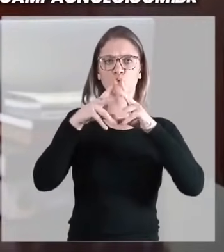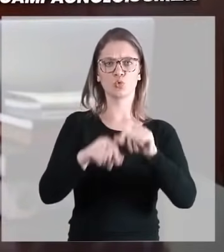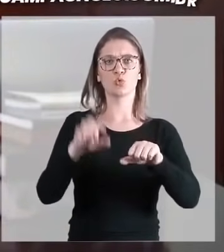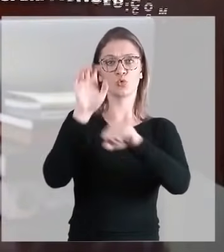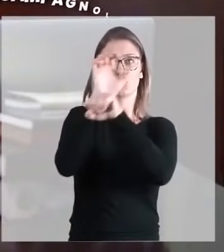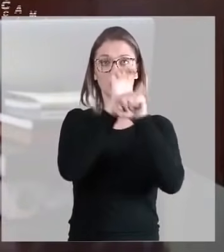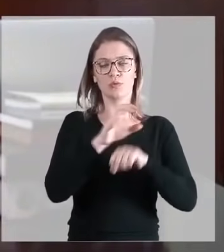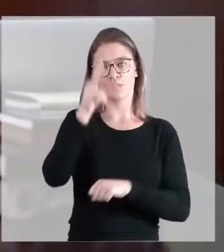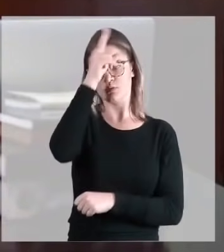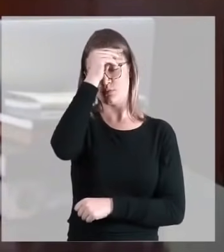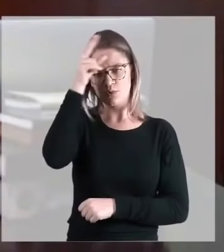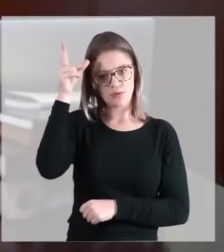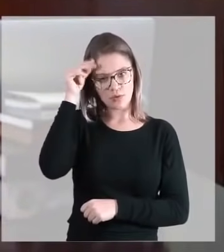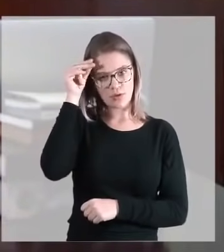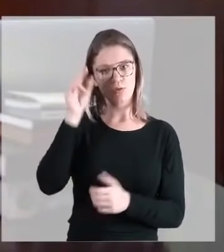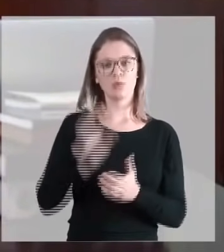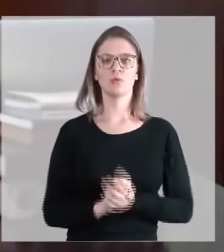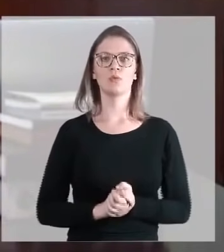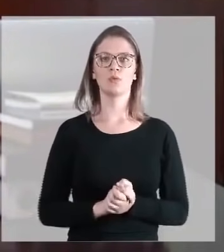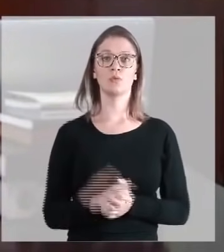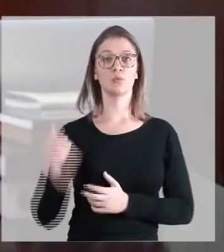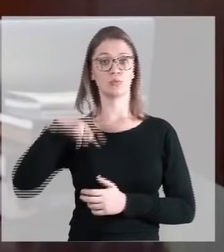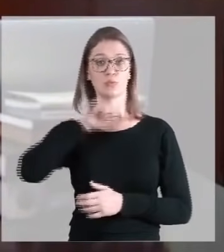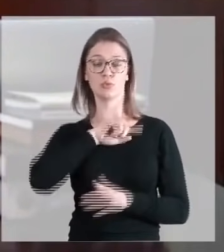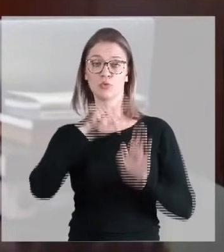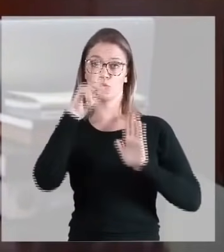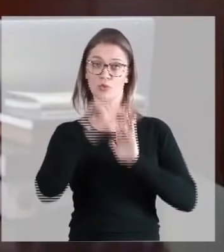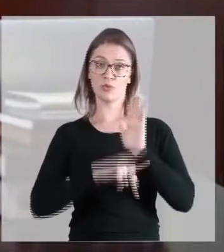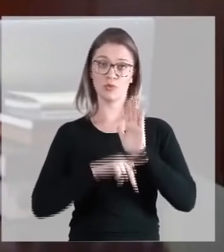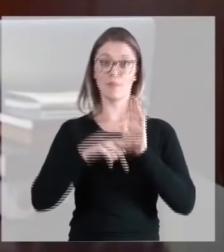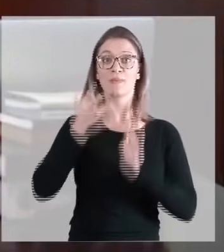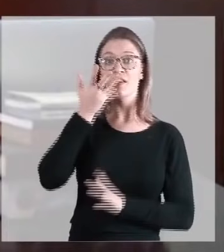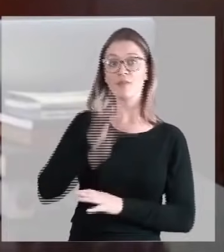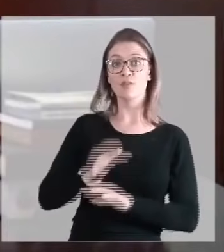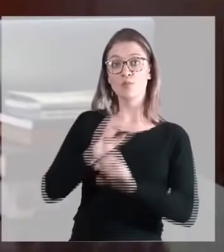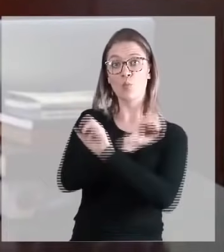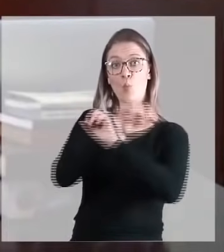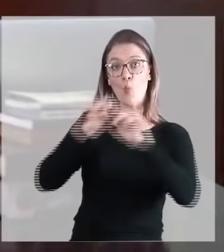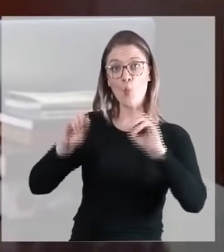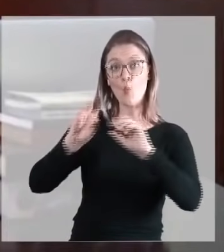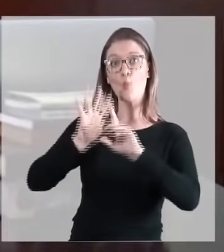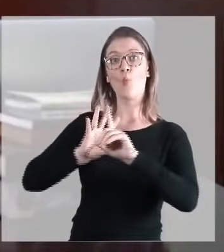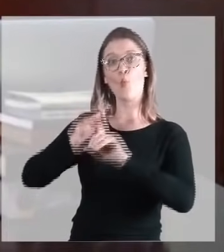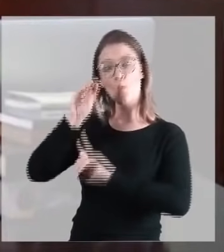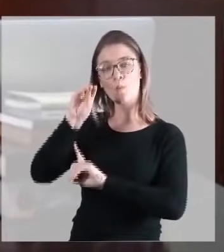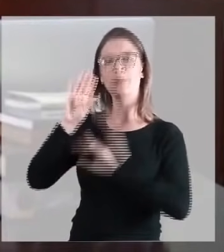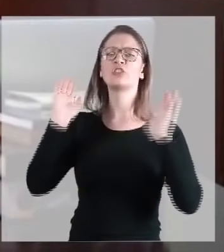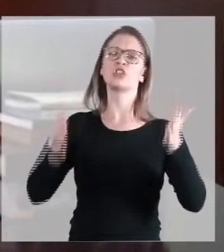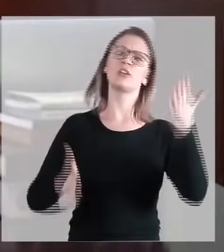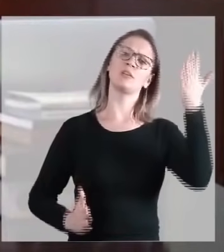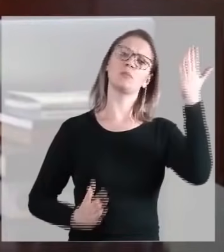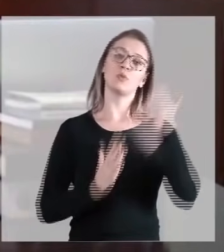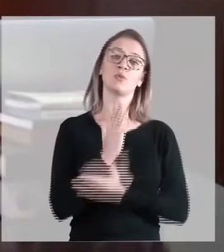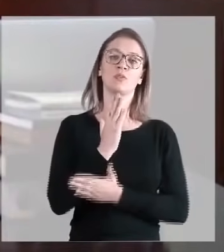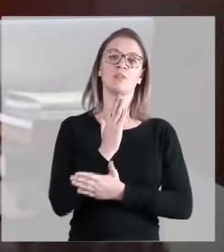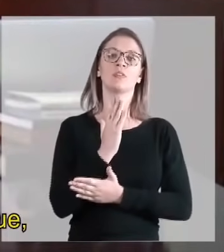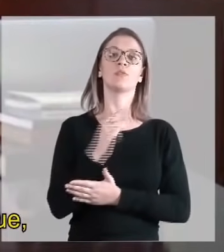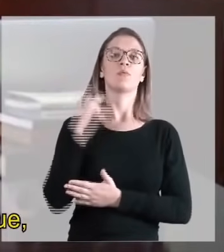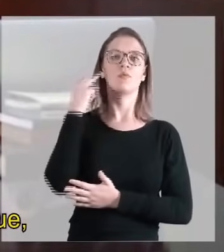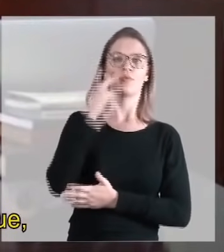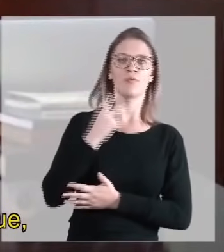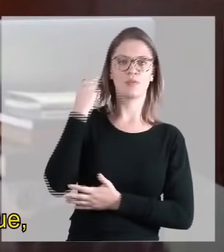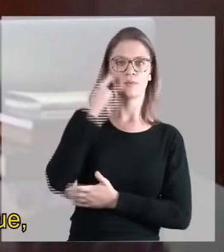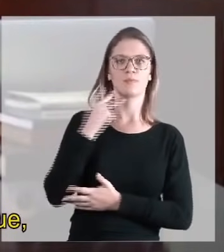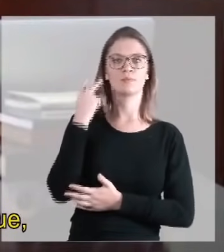e prefeituras. Inclusive o nosso projeto Infância Sem Pornografia, que já foi aprovado quando apresentado por um vereador